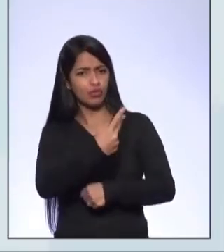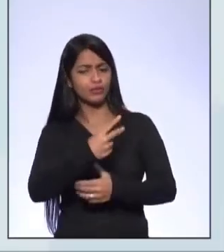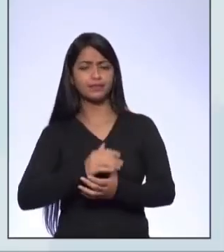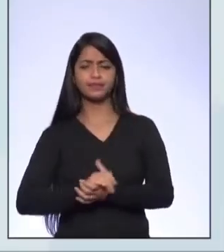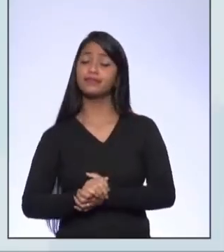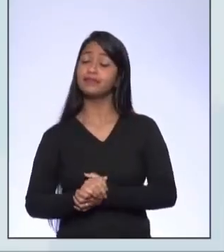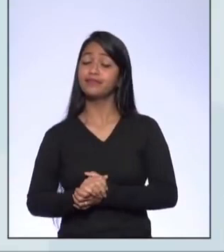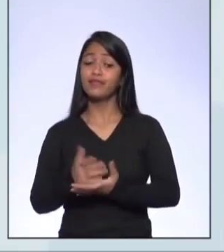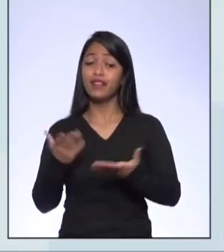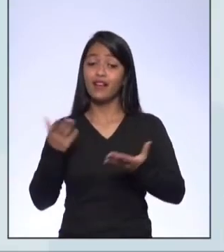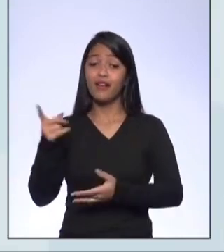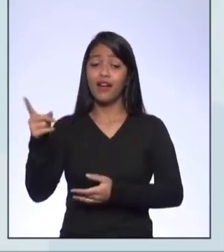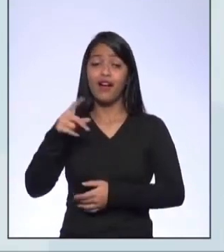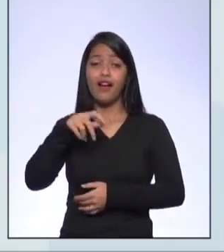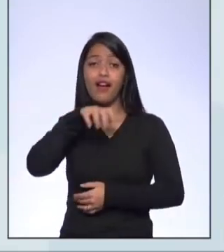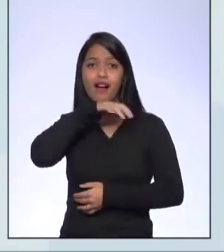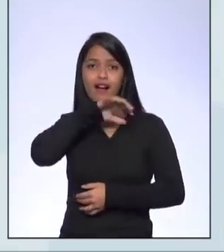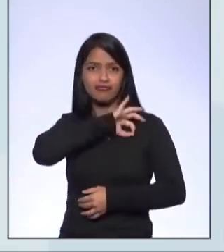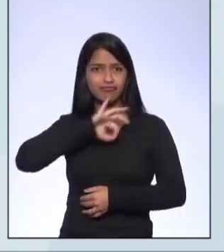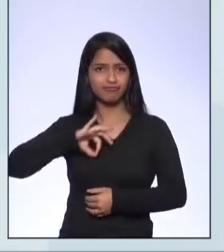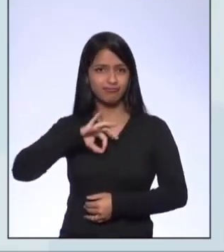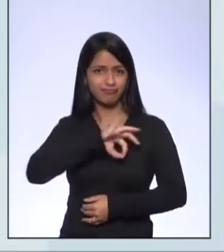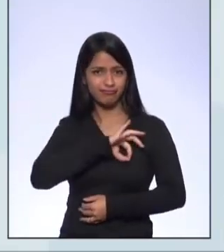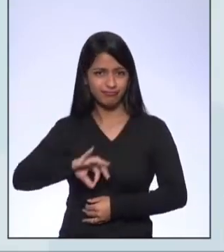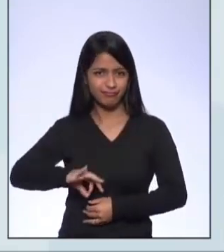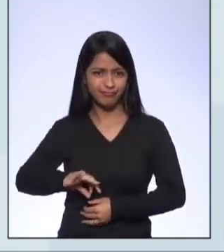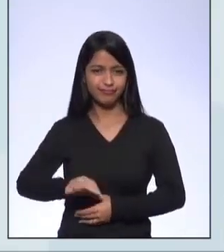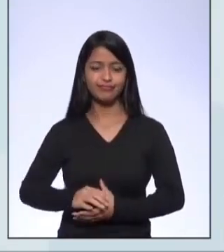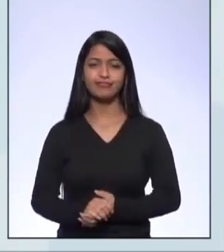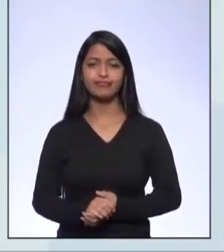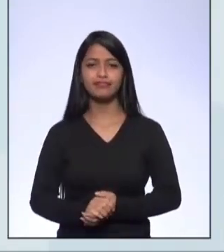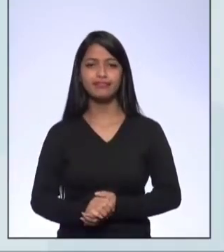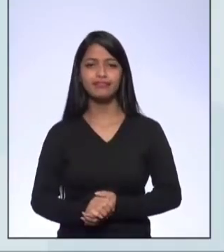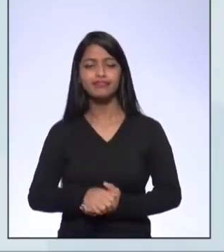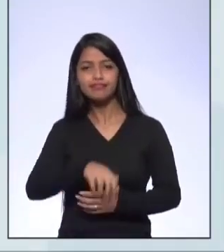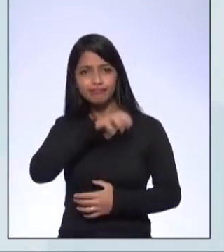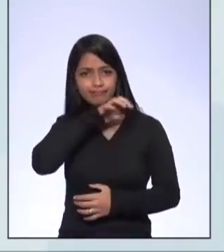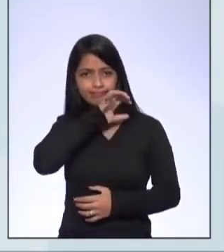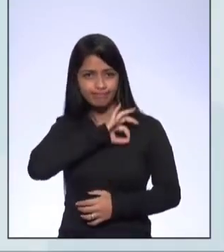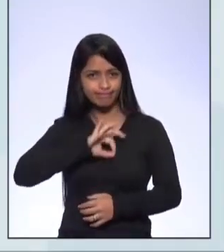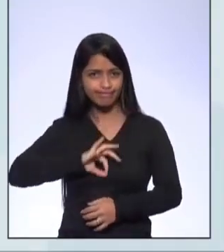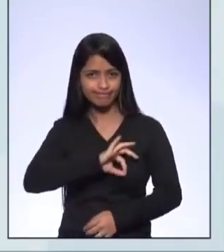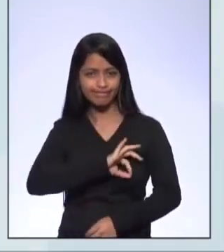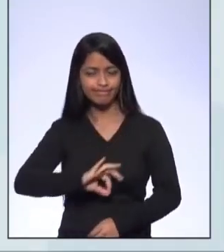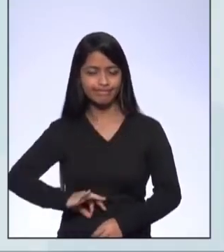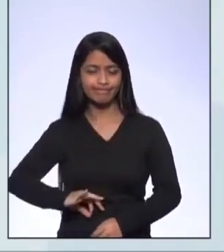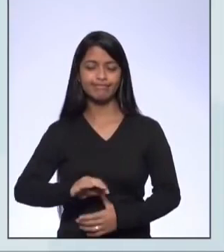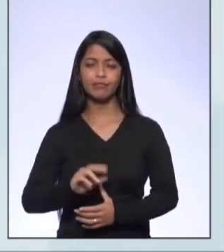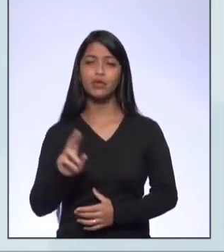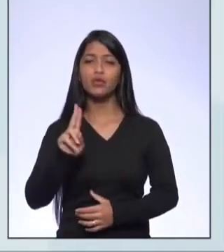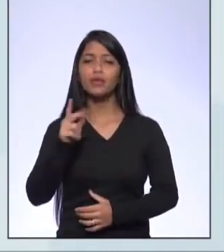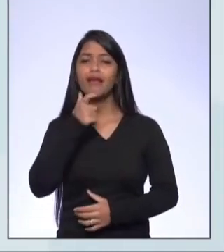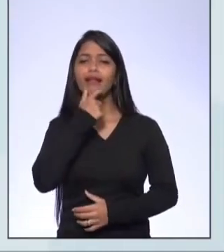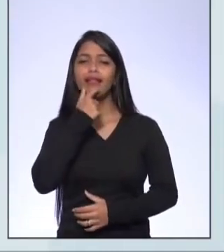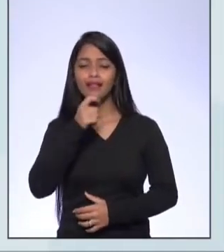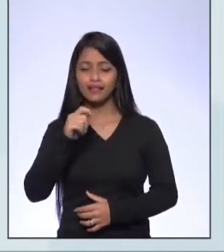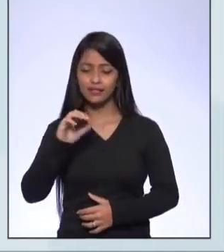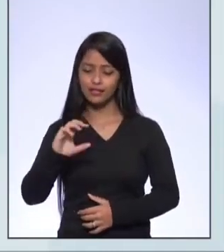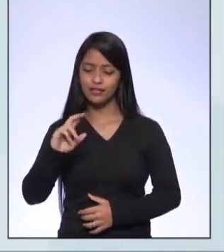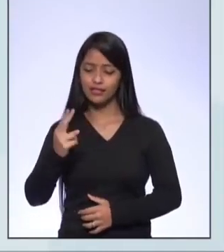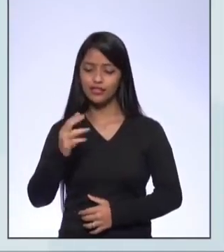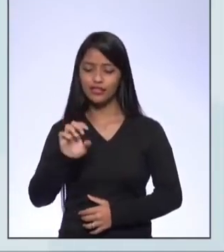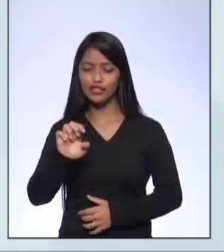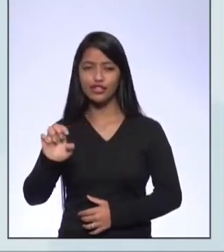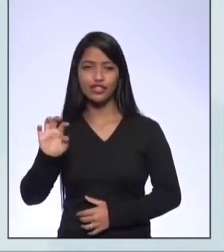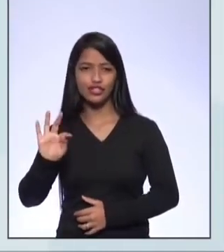tá? Todo mundo adorou a chita, né? A chita a gente pode traduzir como guepardo, tá? Mas tem até um personagem que a gente não pode falar o nome, né?